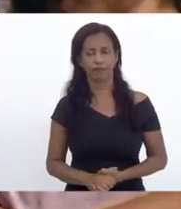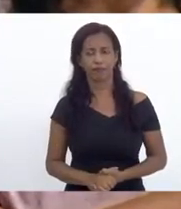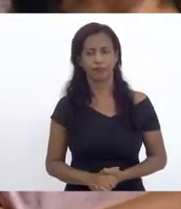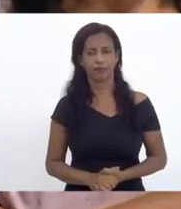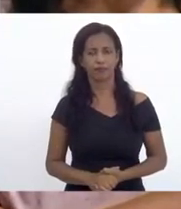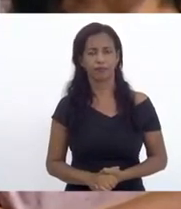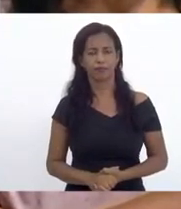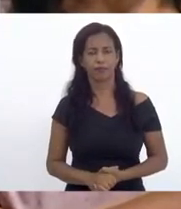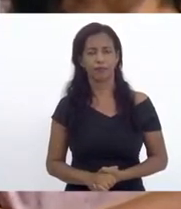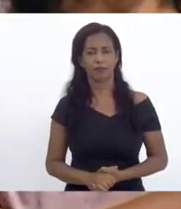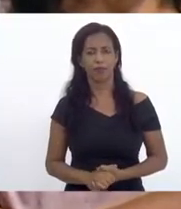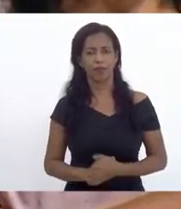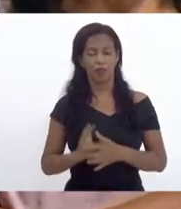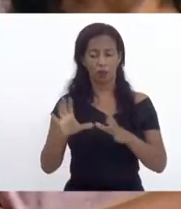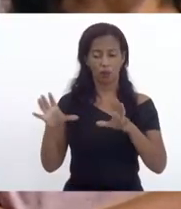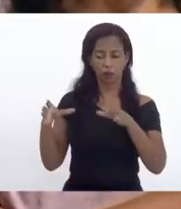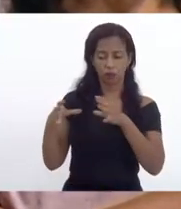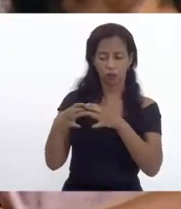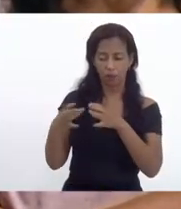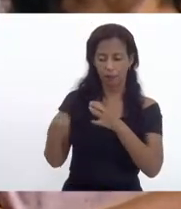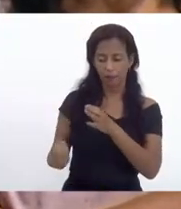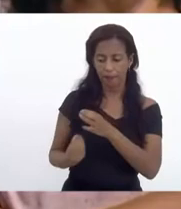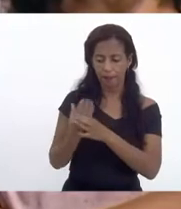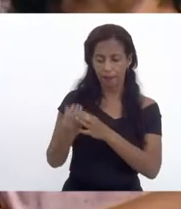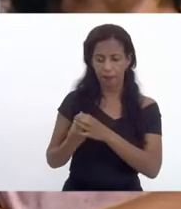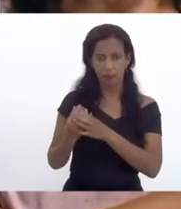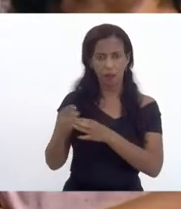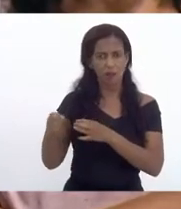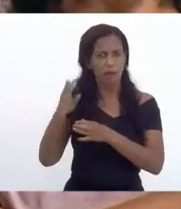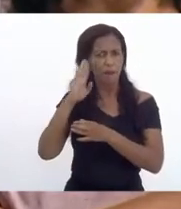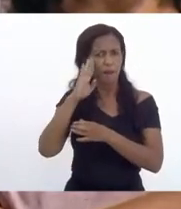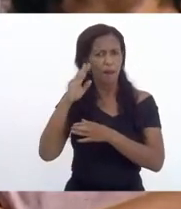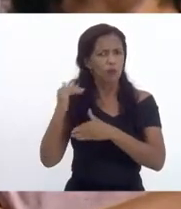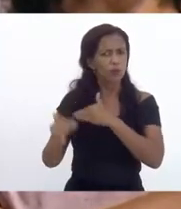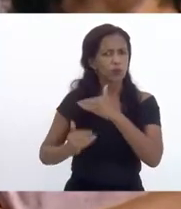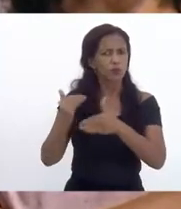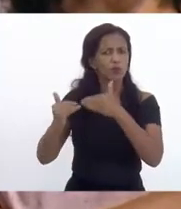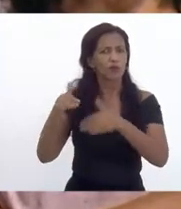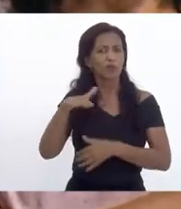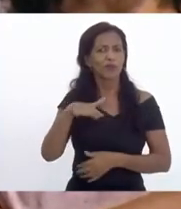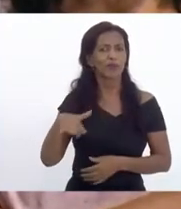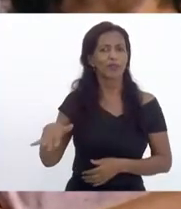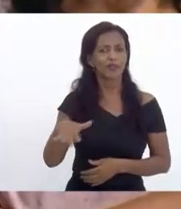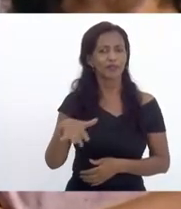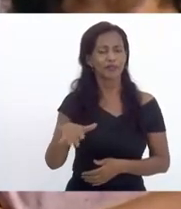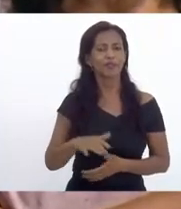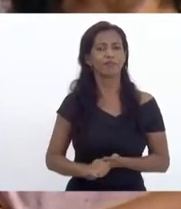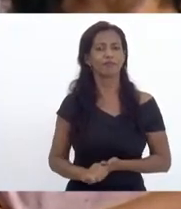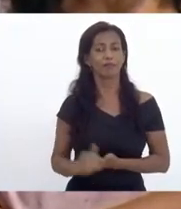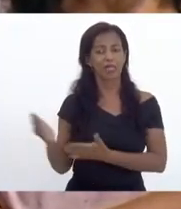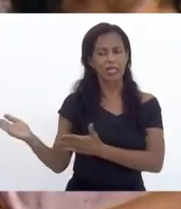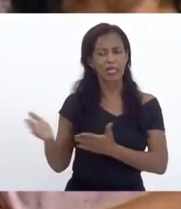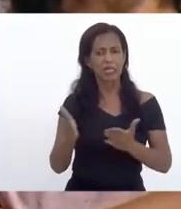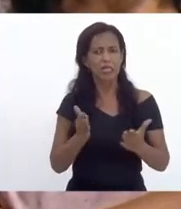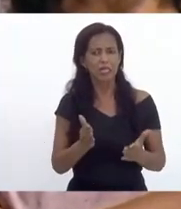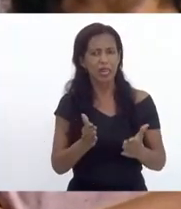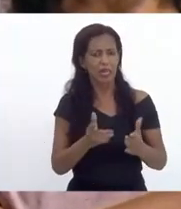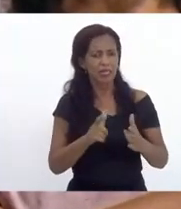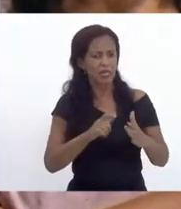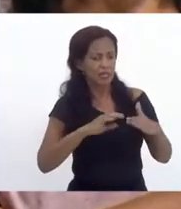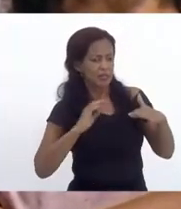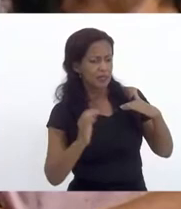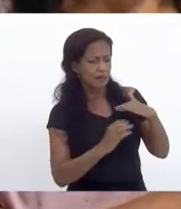As cadeias produtivas, elas são um grande vetor para o desenvolvimento regional e trazem a micro e pequena